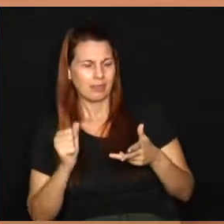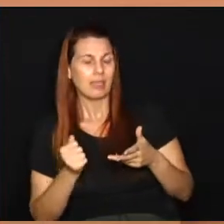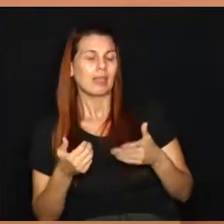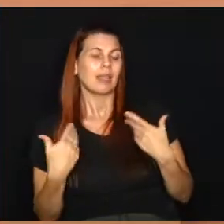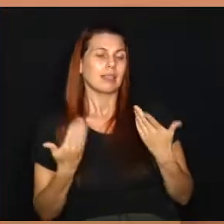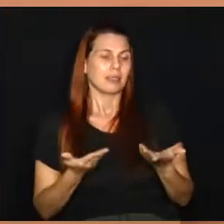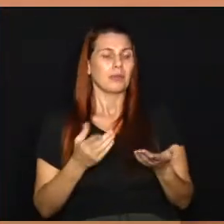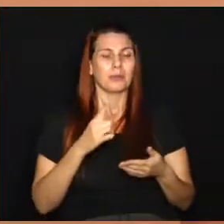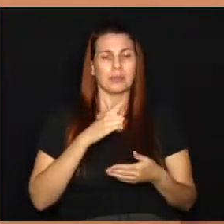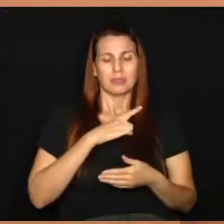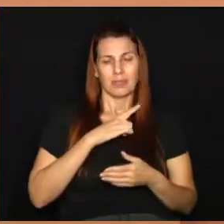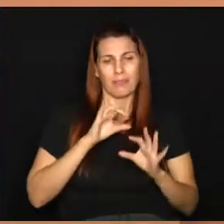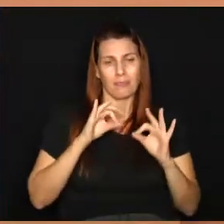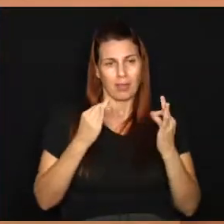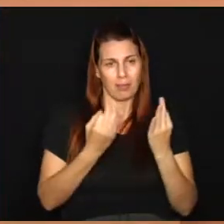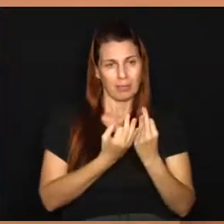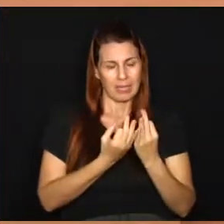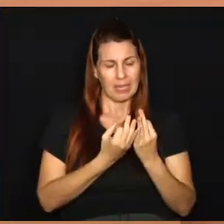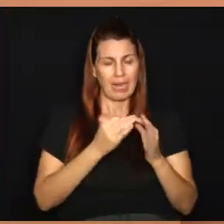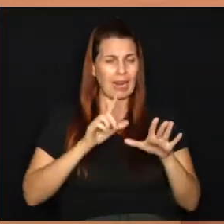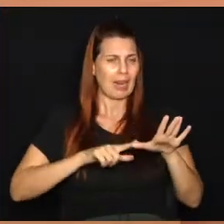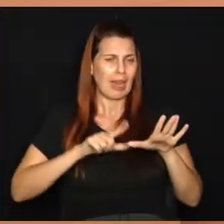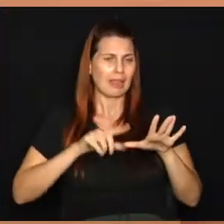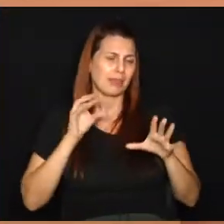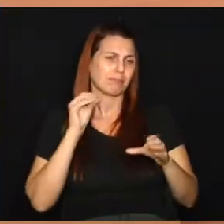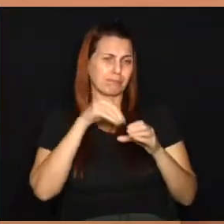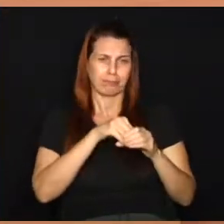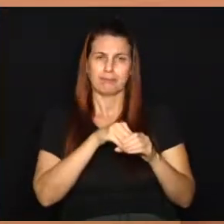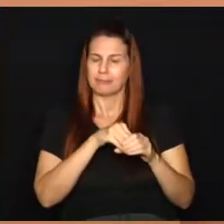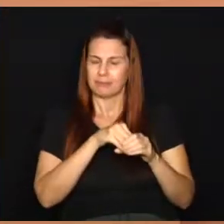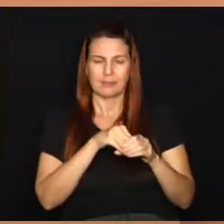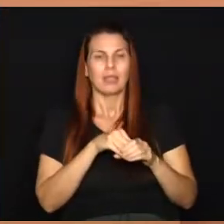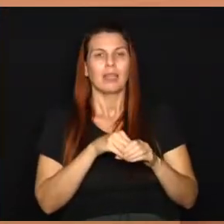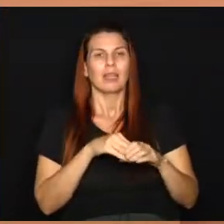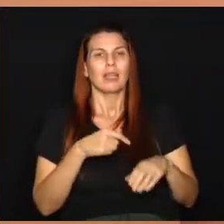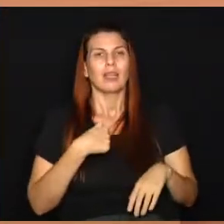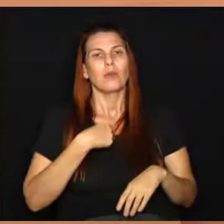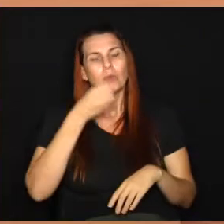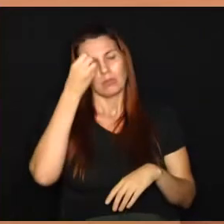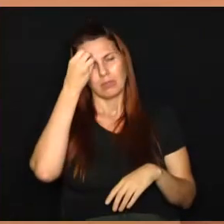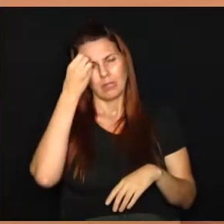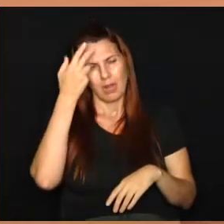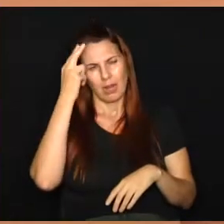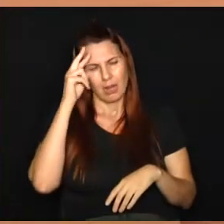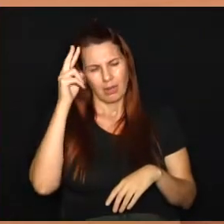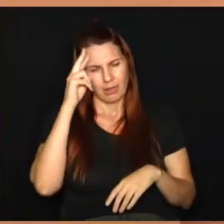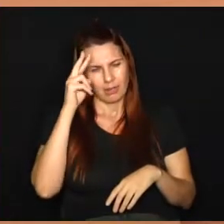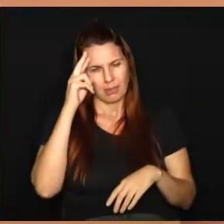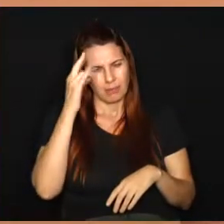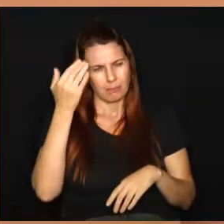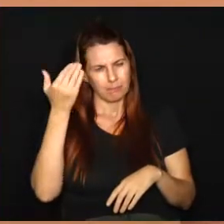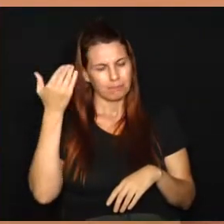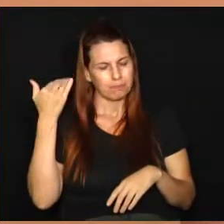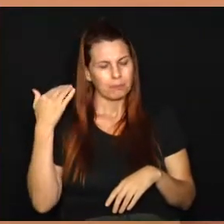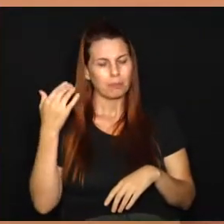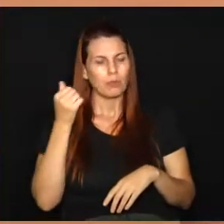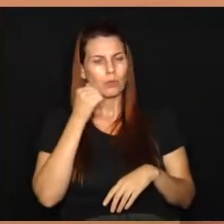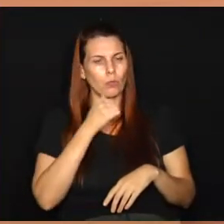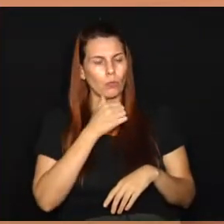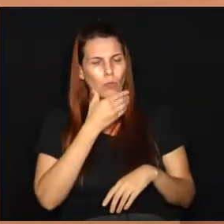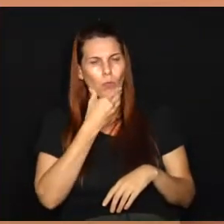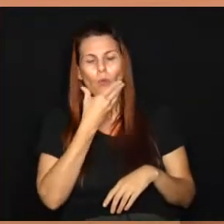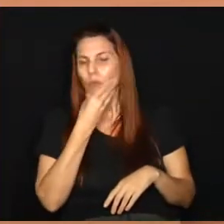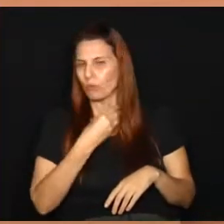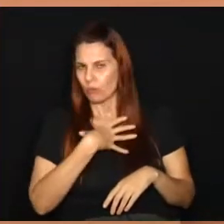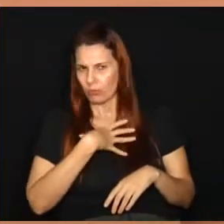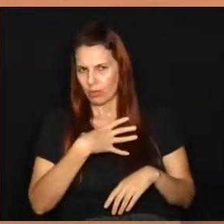família, já tem todas as letrinhas. E eu me lembro quando o meu filho estava passando por uma situação